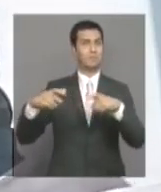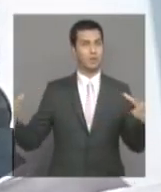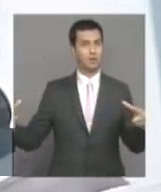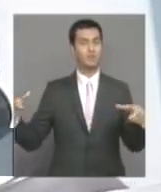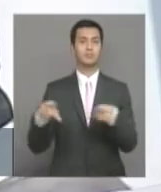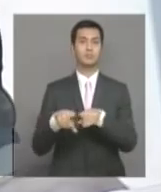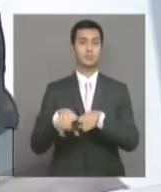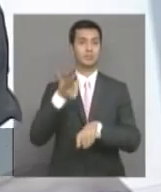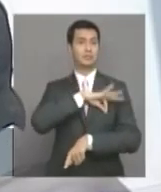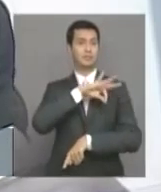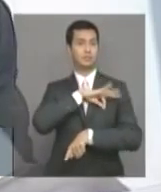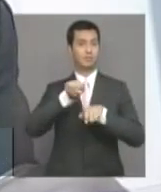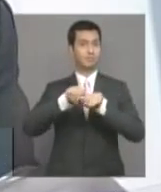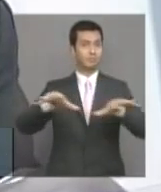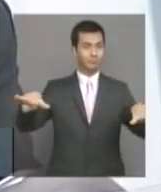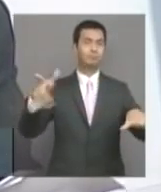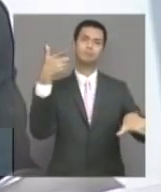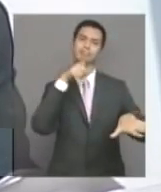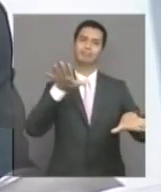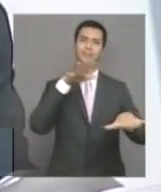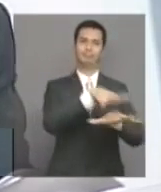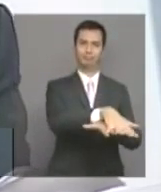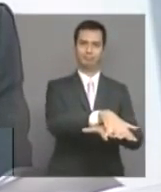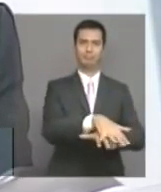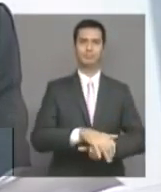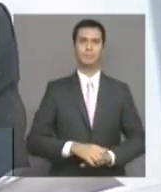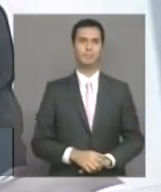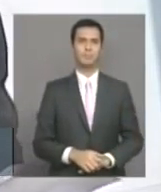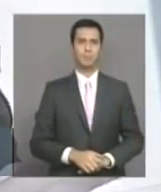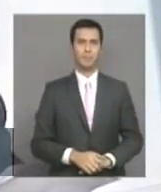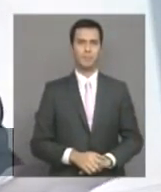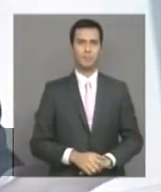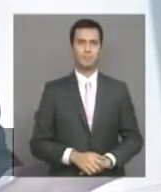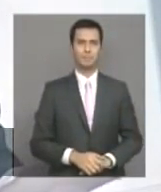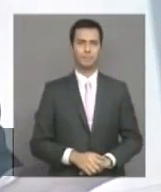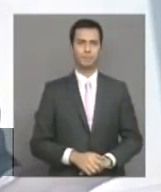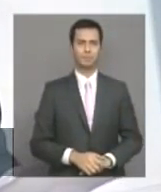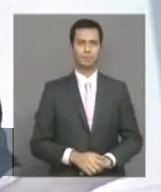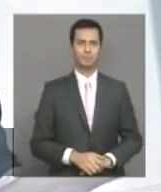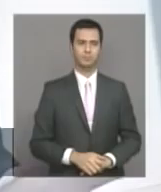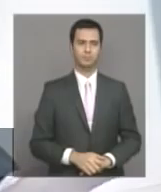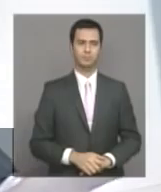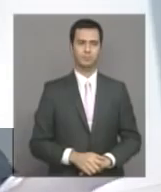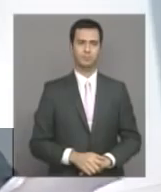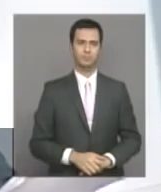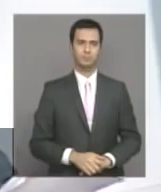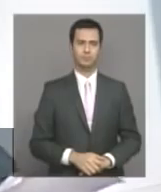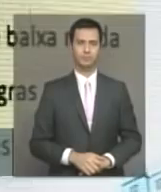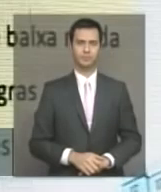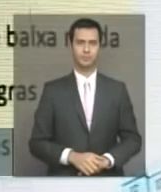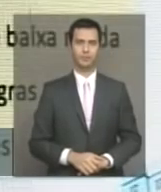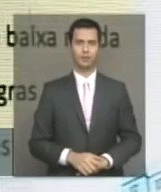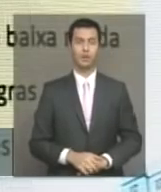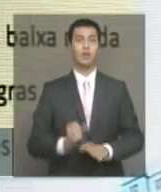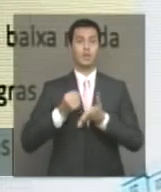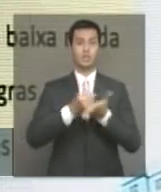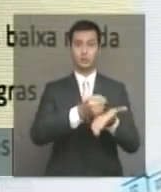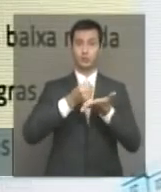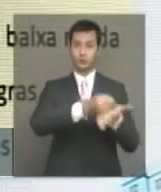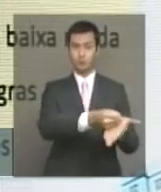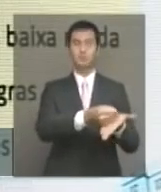distribuição de renda e inclusão social. Próximo. Os benefícios foram ampliados, aumento